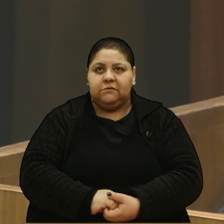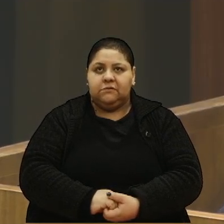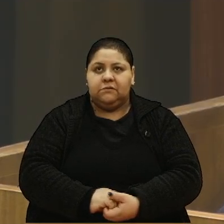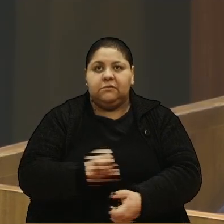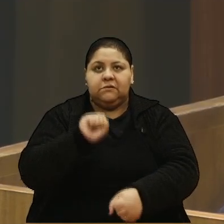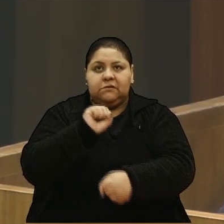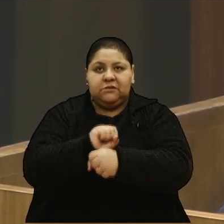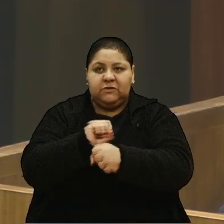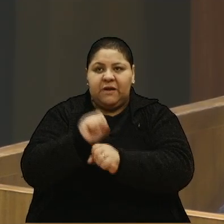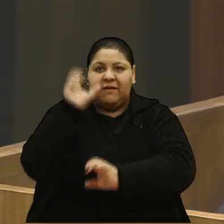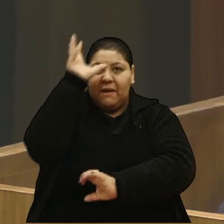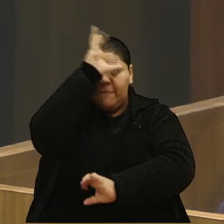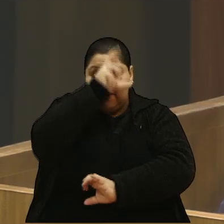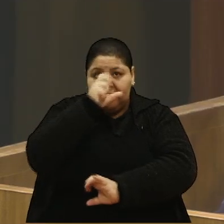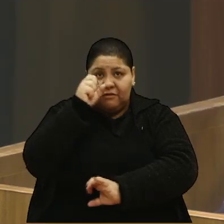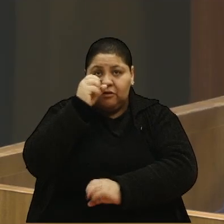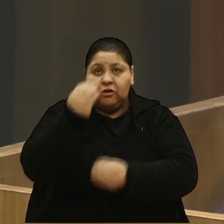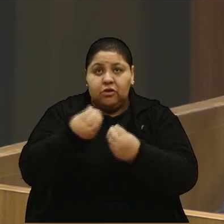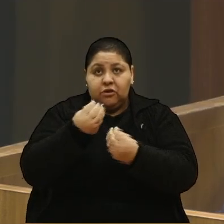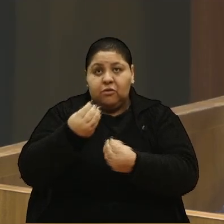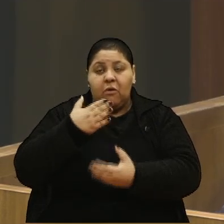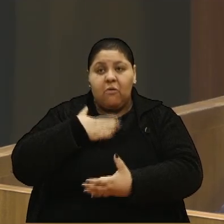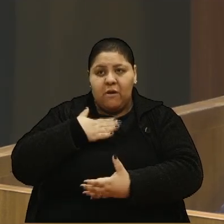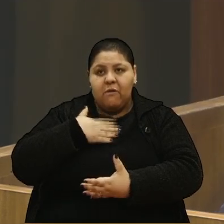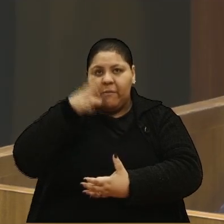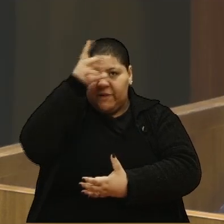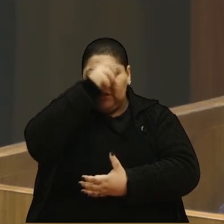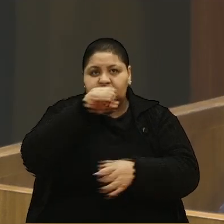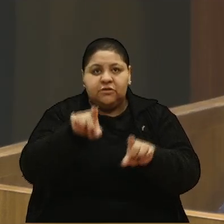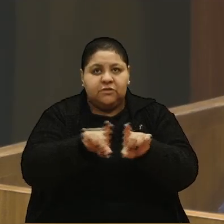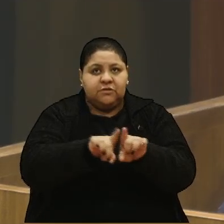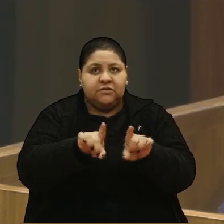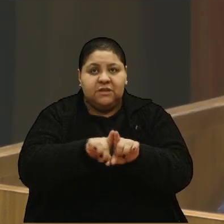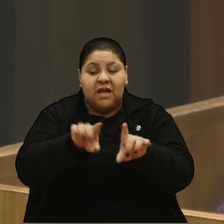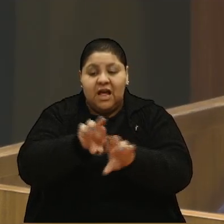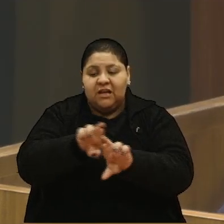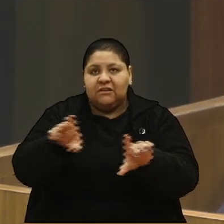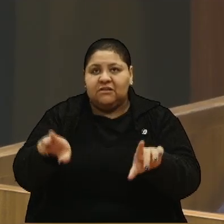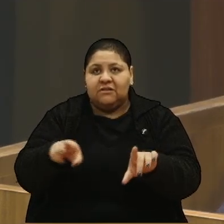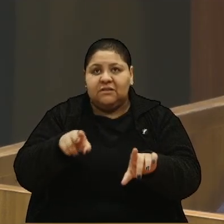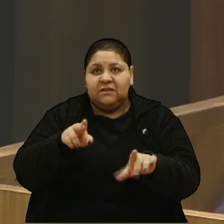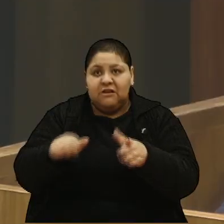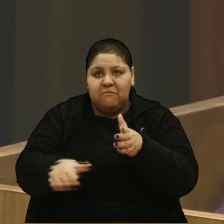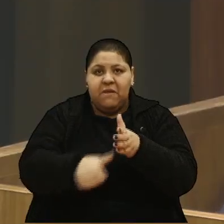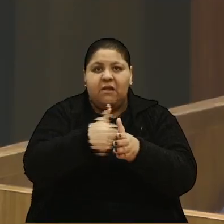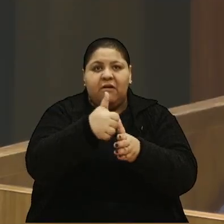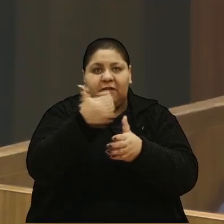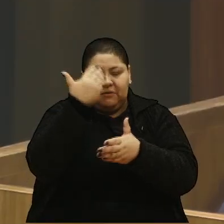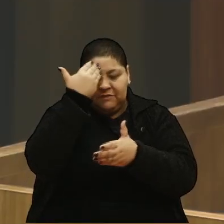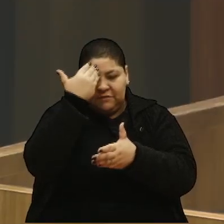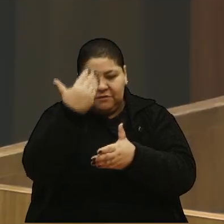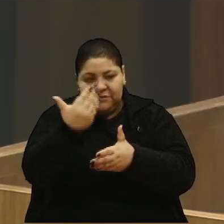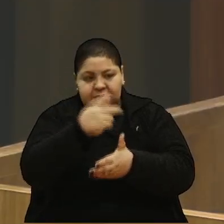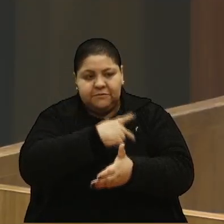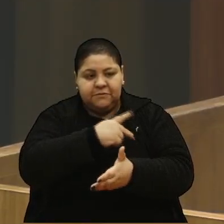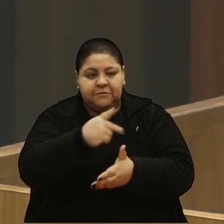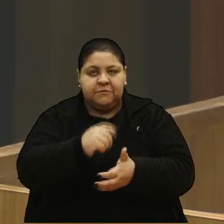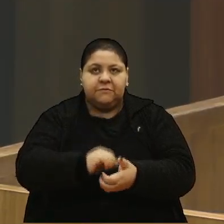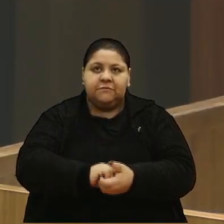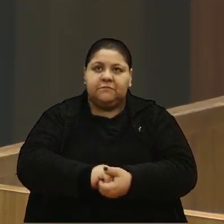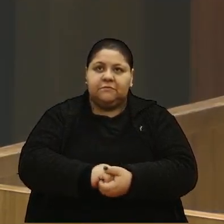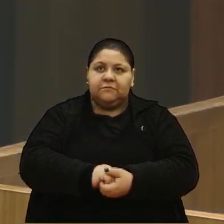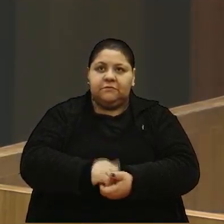Espero que aprendam, como eu também aprendi, a ser diferente e ser melhor. Muito obrigado, senhor presidente.